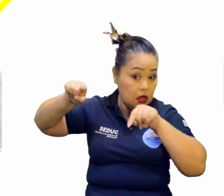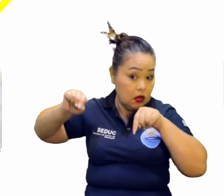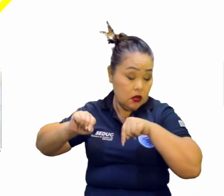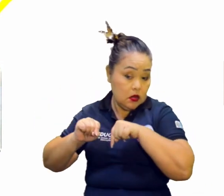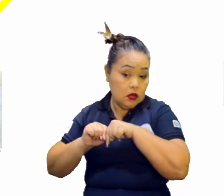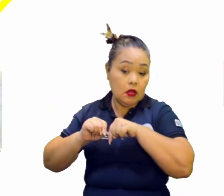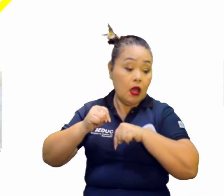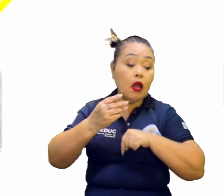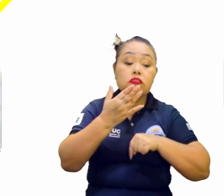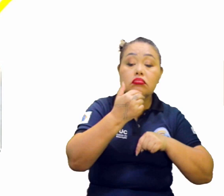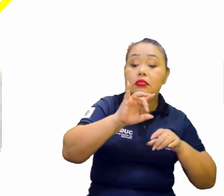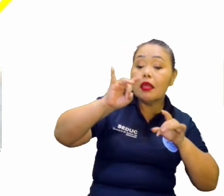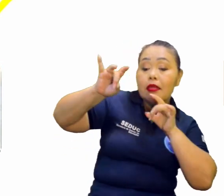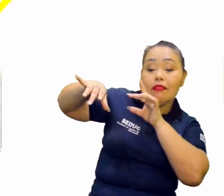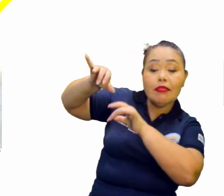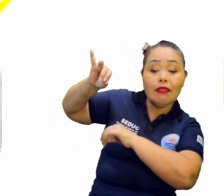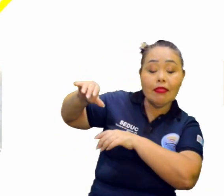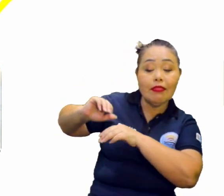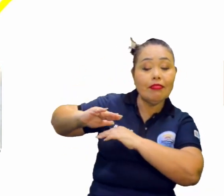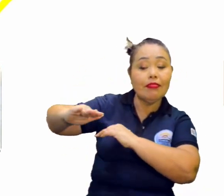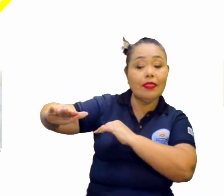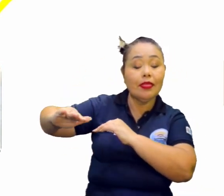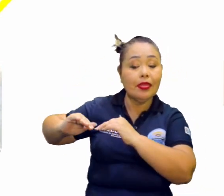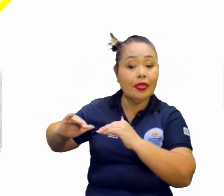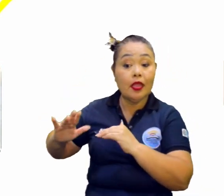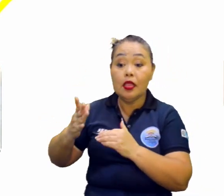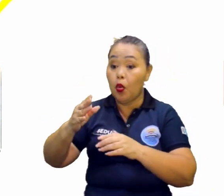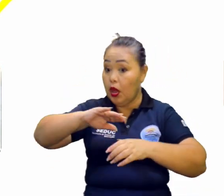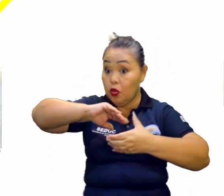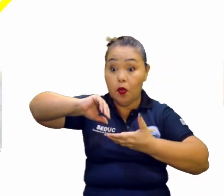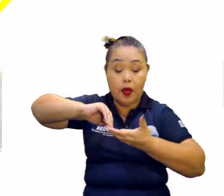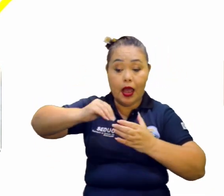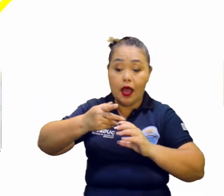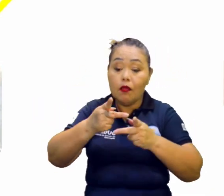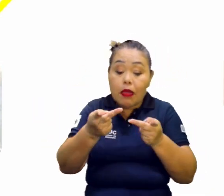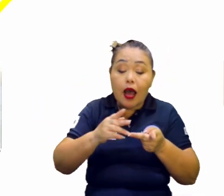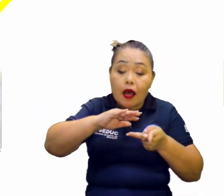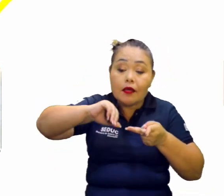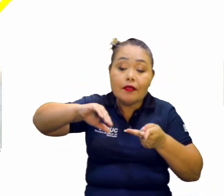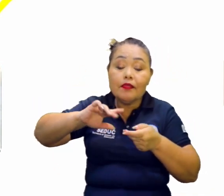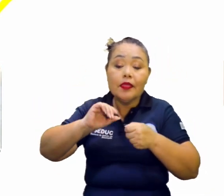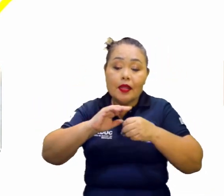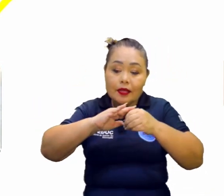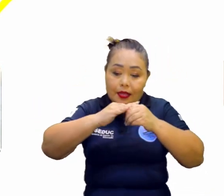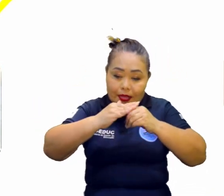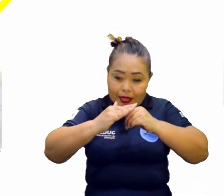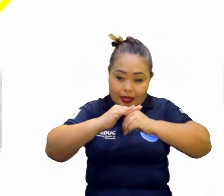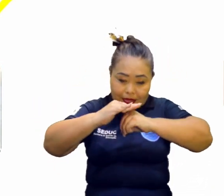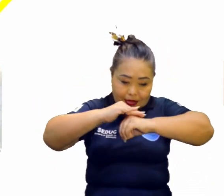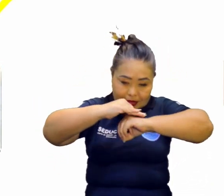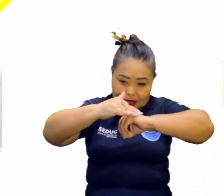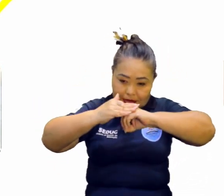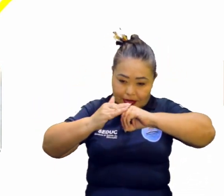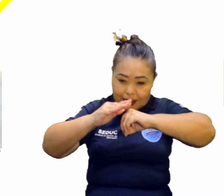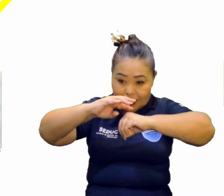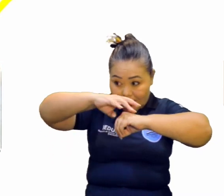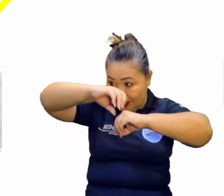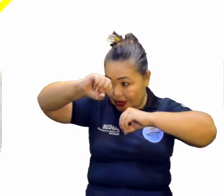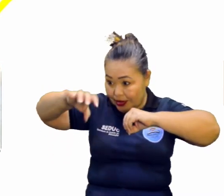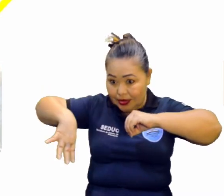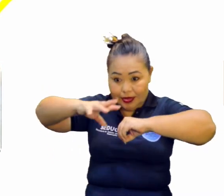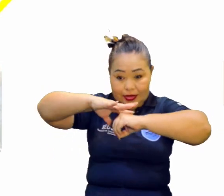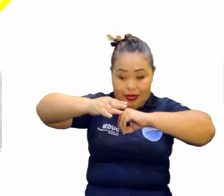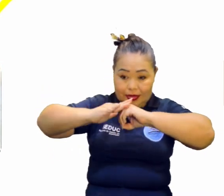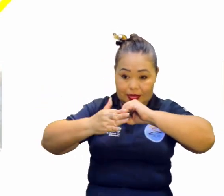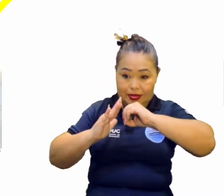ali. Não o resto do prato. Estou falando da casca, enfim, você entendeu e compreendeu, né?